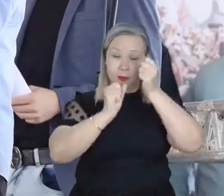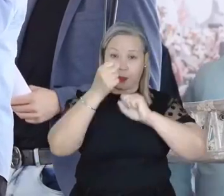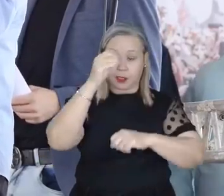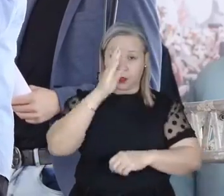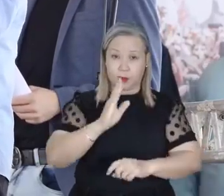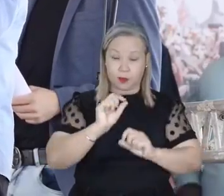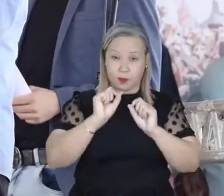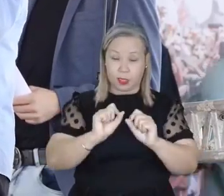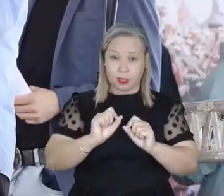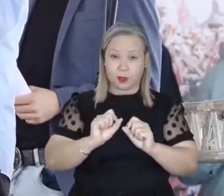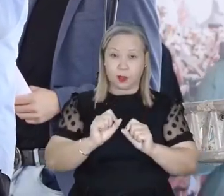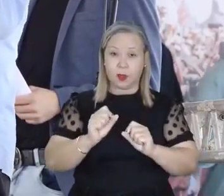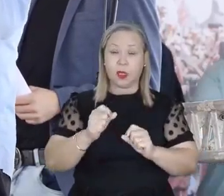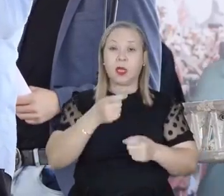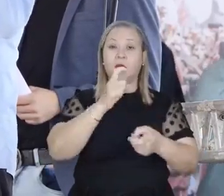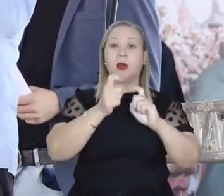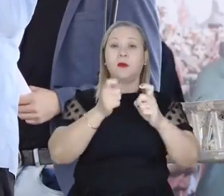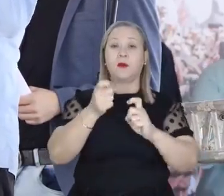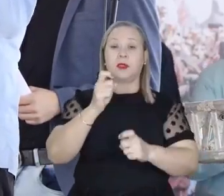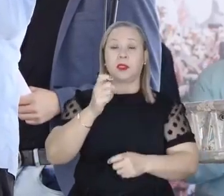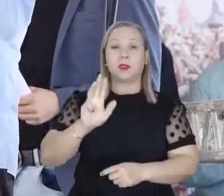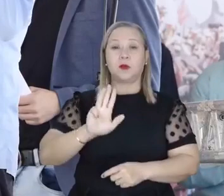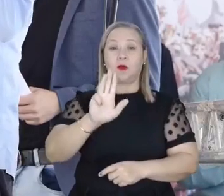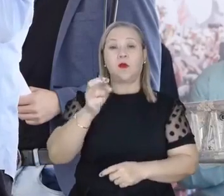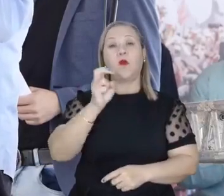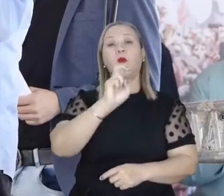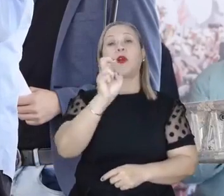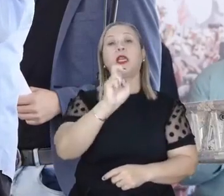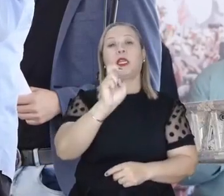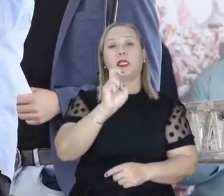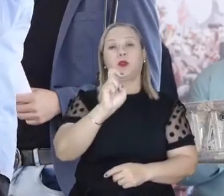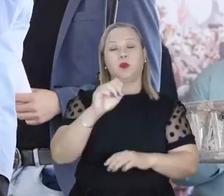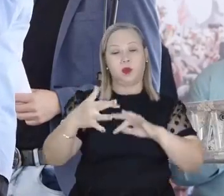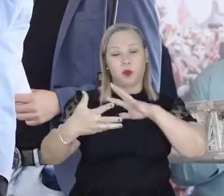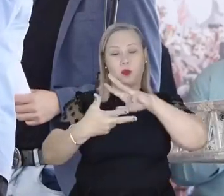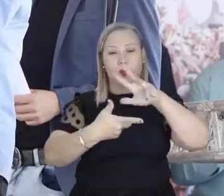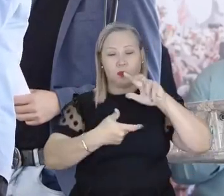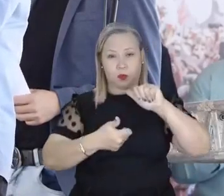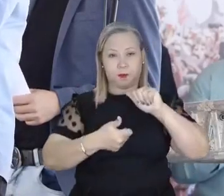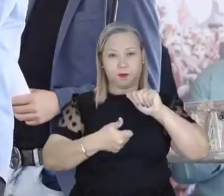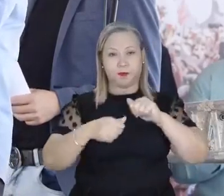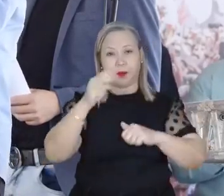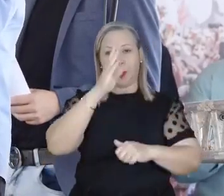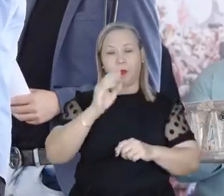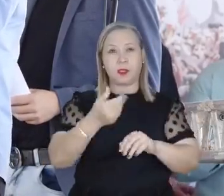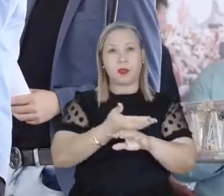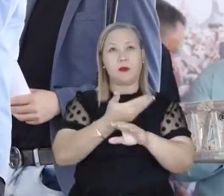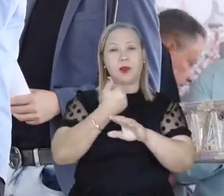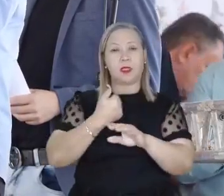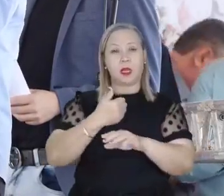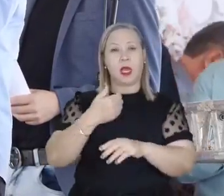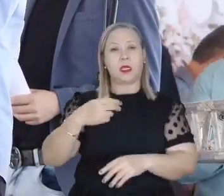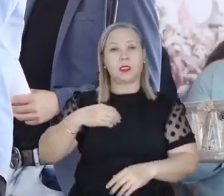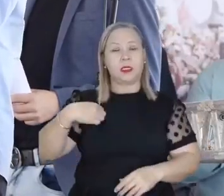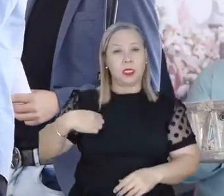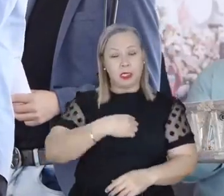quinto do mundo. O Brasil estava atrás só de China, Estados Unidos, Alemanha e Japão.